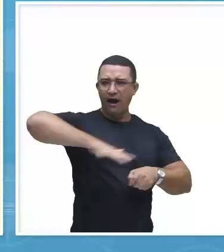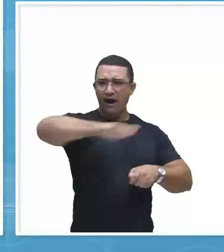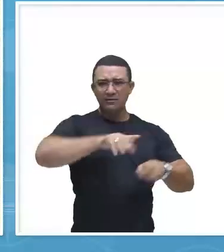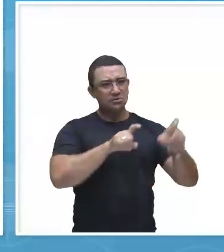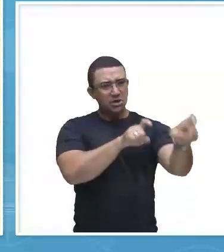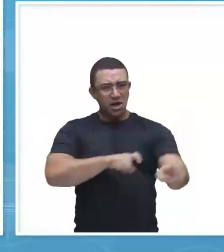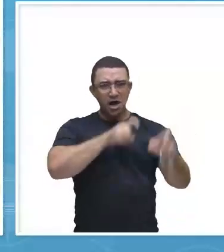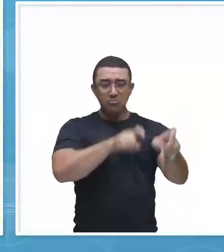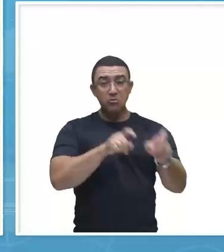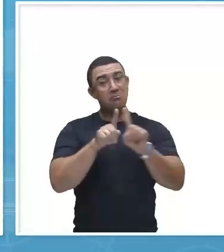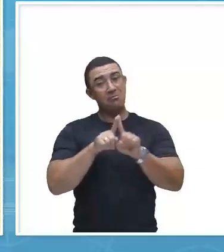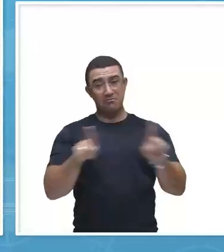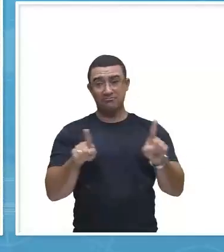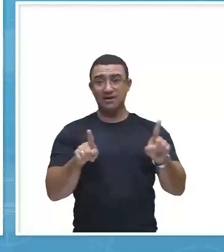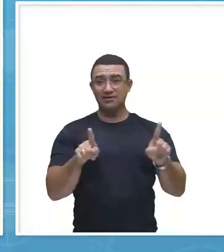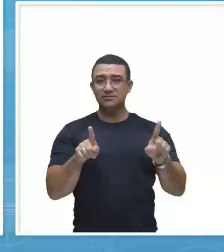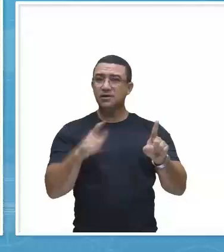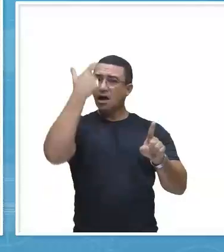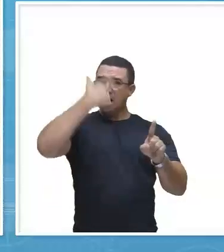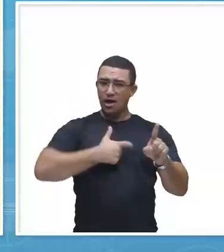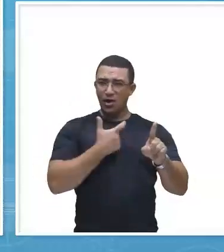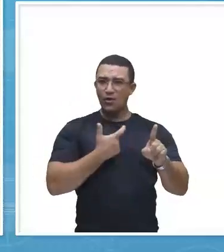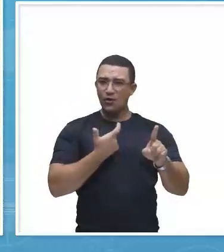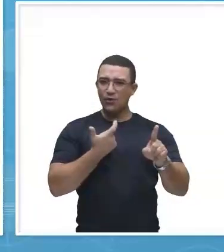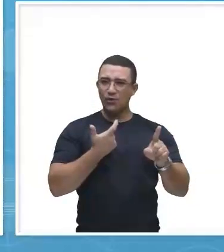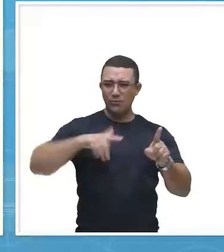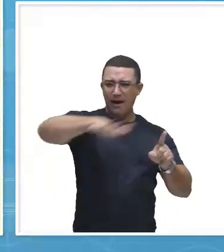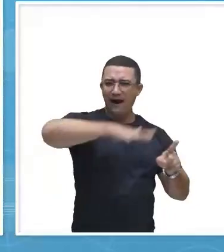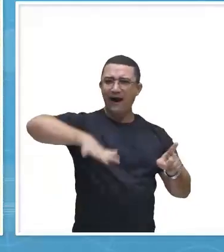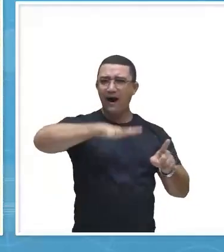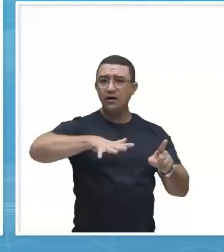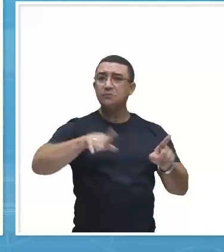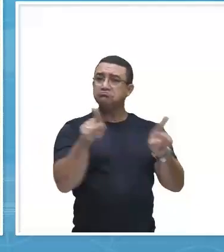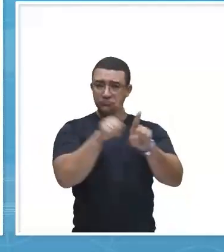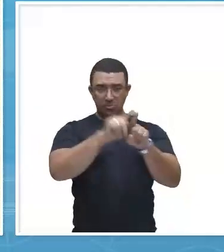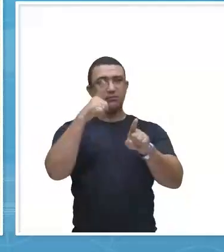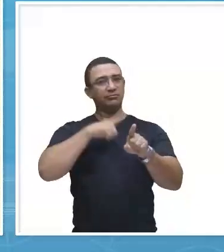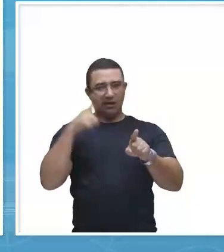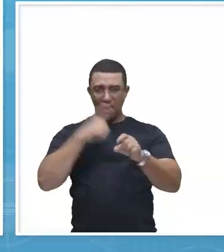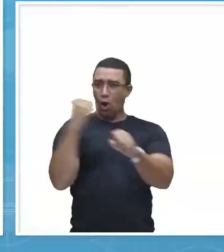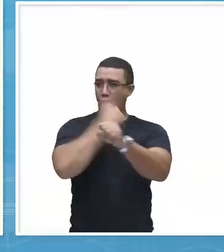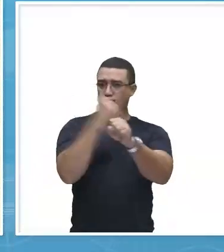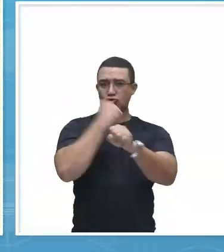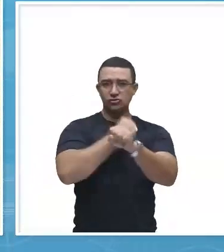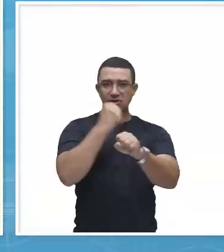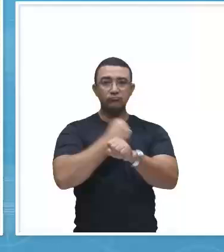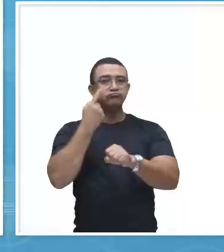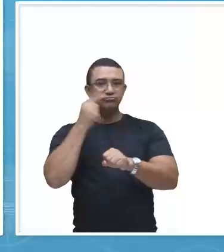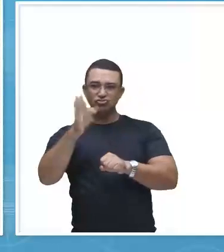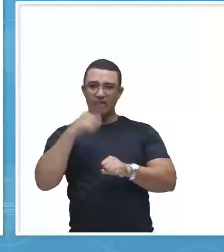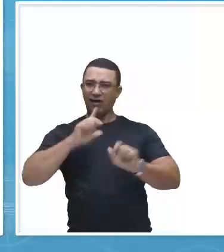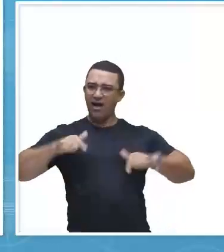campestre. Entretanto, eu estou numa região onde nós temos construções. Nós temos a ação do homem.